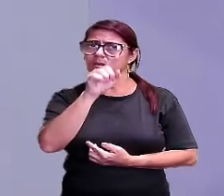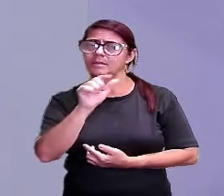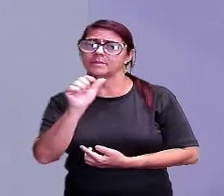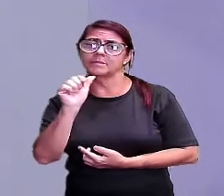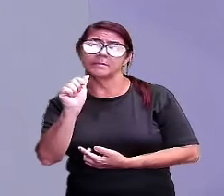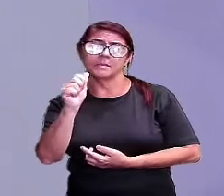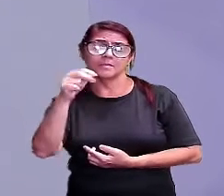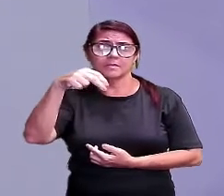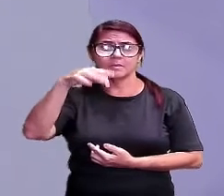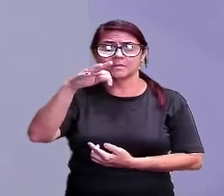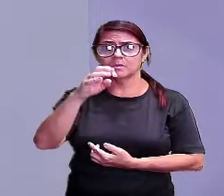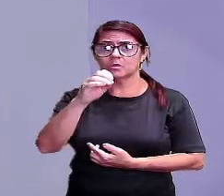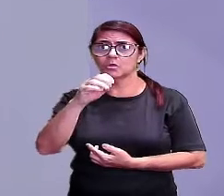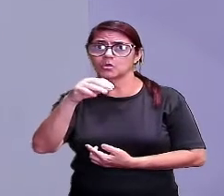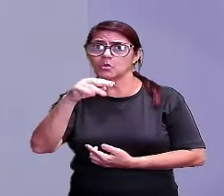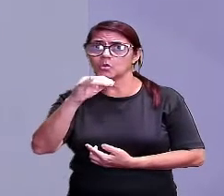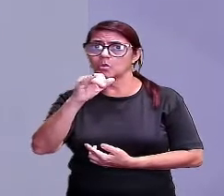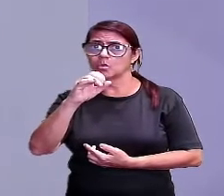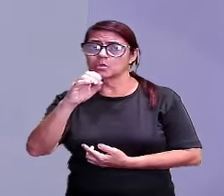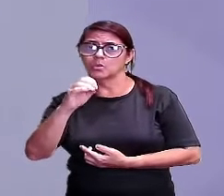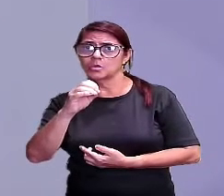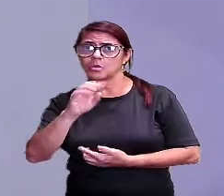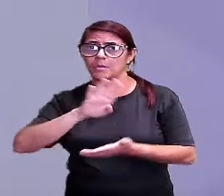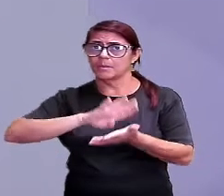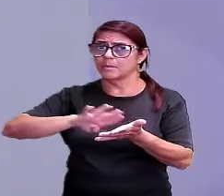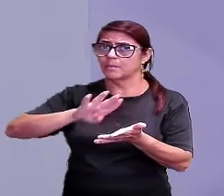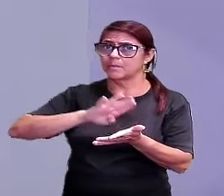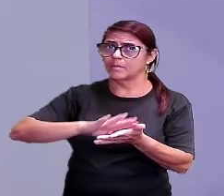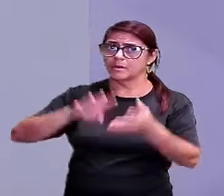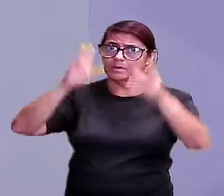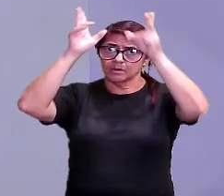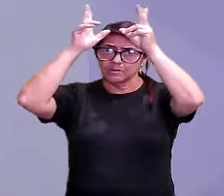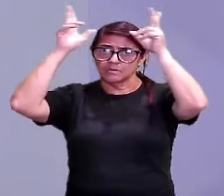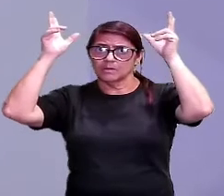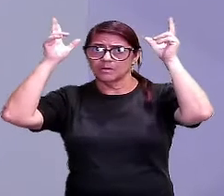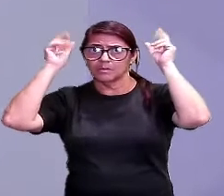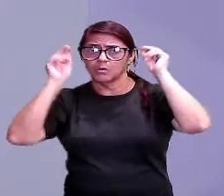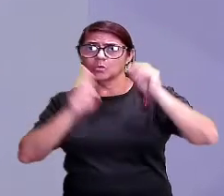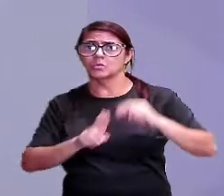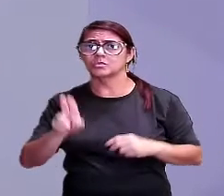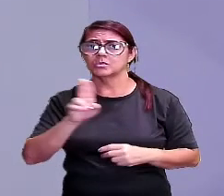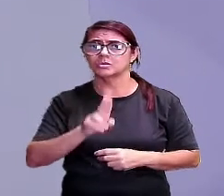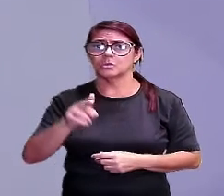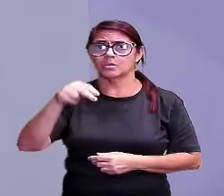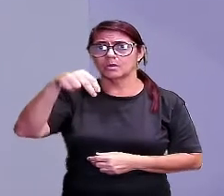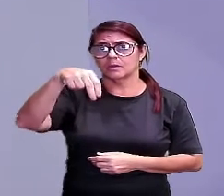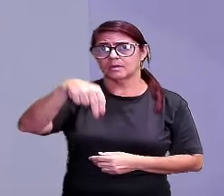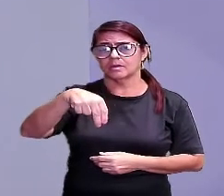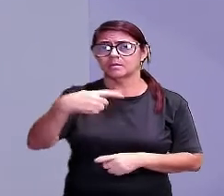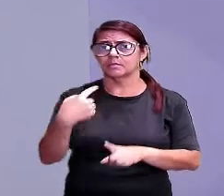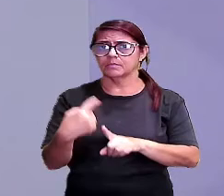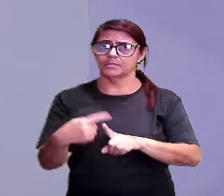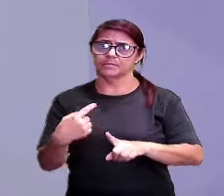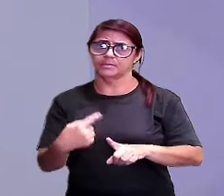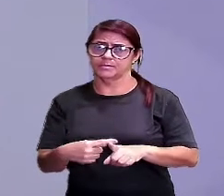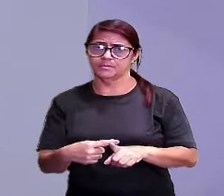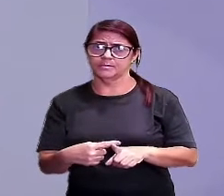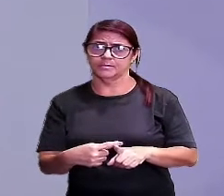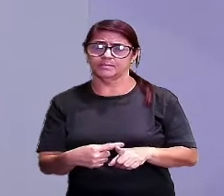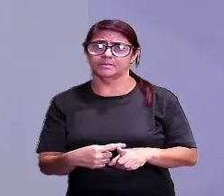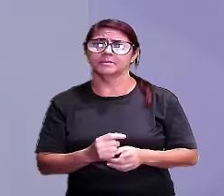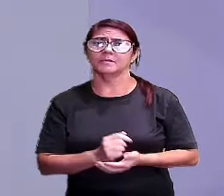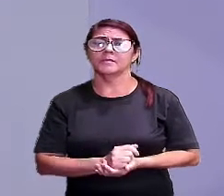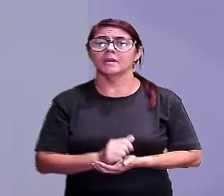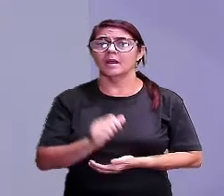Antônio, frente, banco e enfermeiros, eu usei N. Por quê? Porque